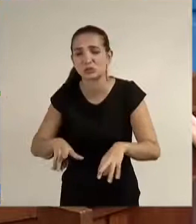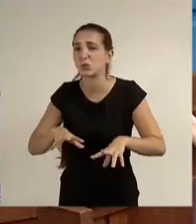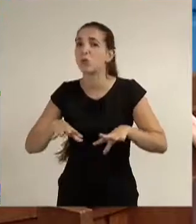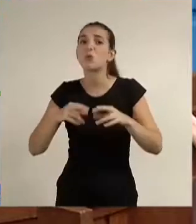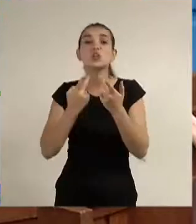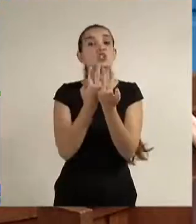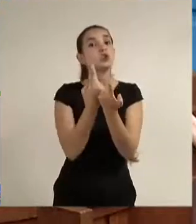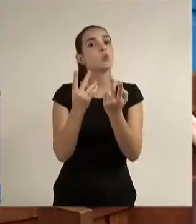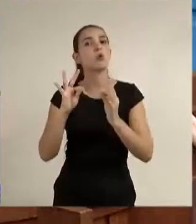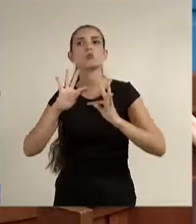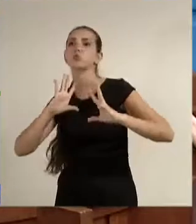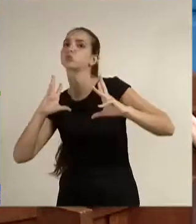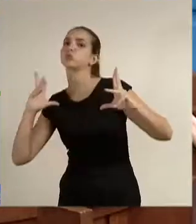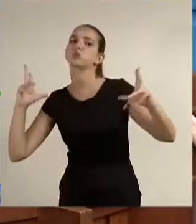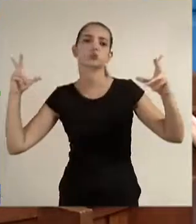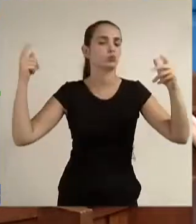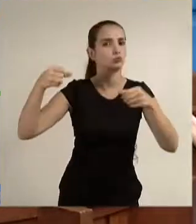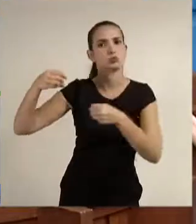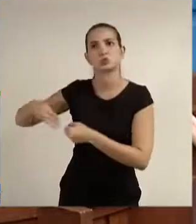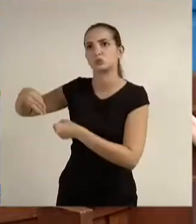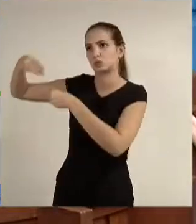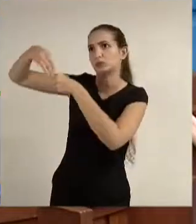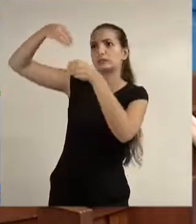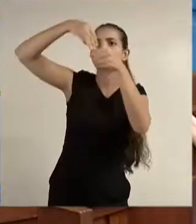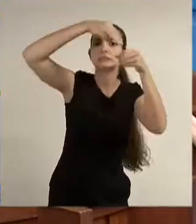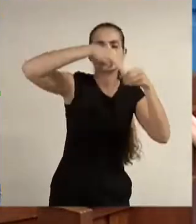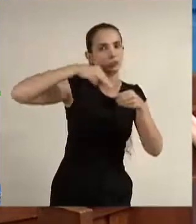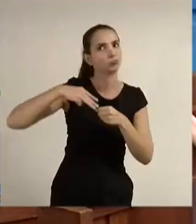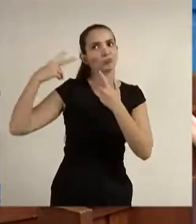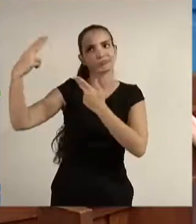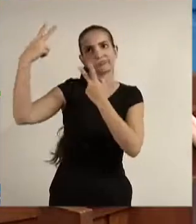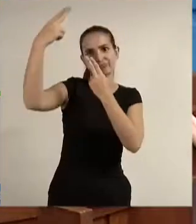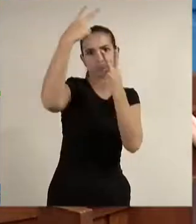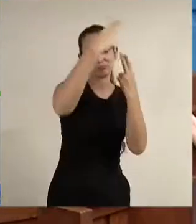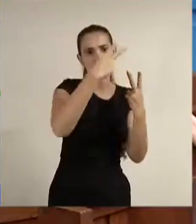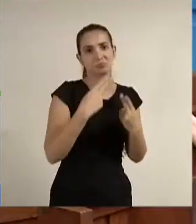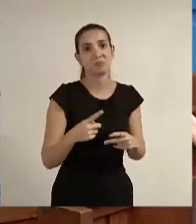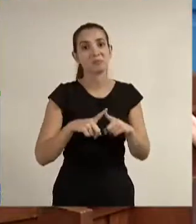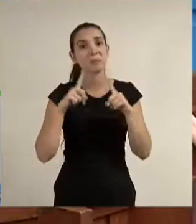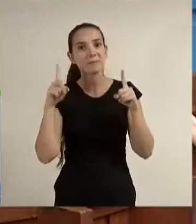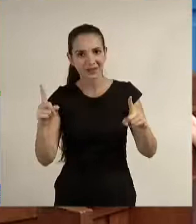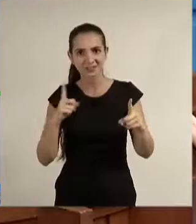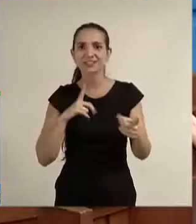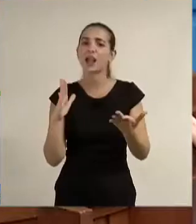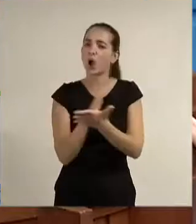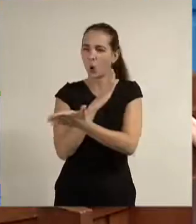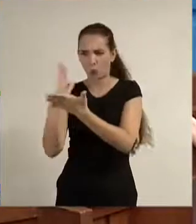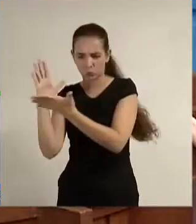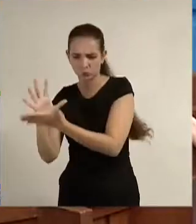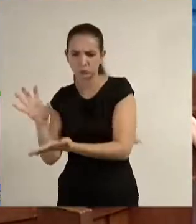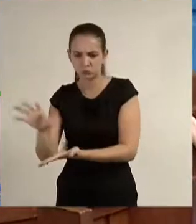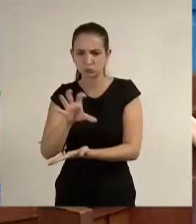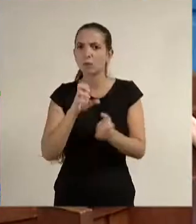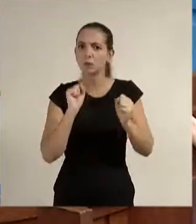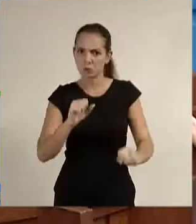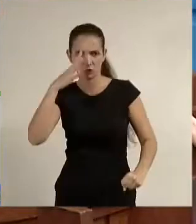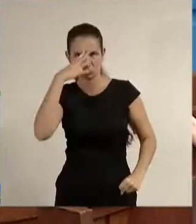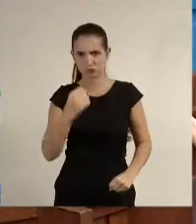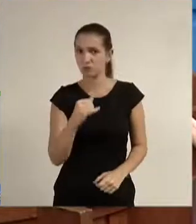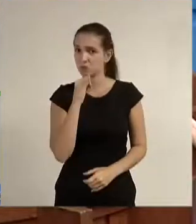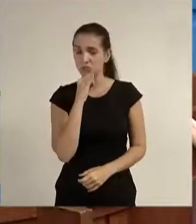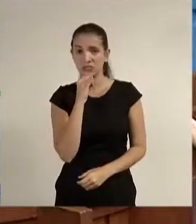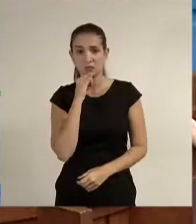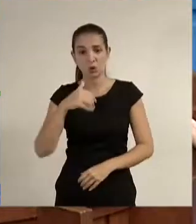têm. Mas nós temos algumas coisas que poderiam ser perfeitamente resolvidas, como é o caso da iluminação